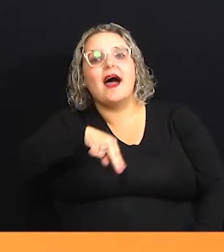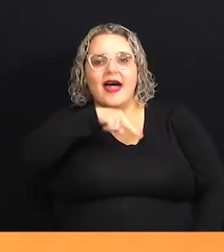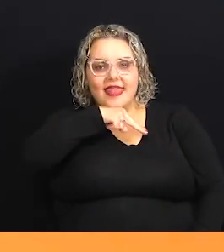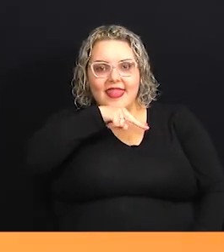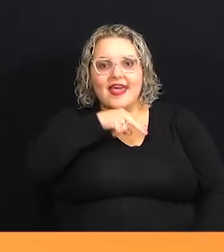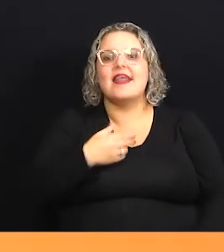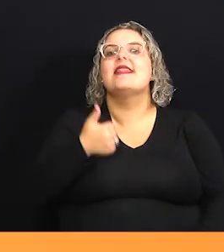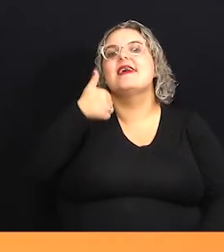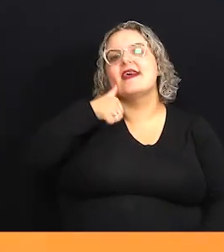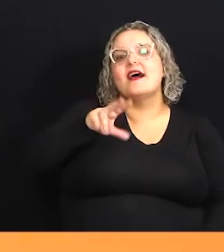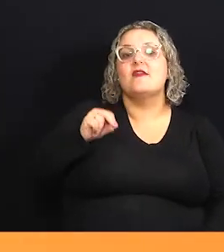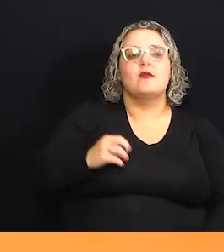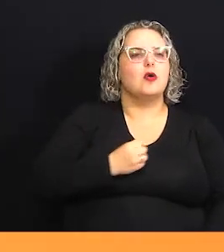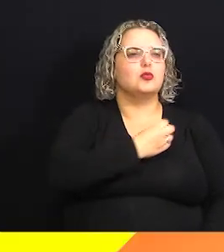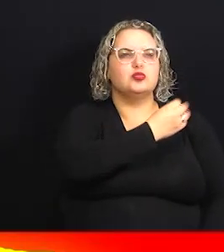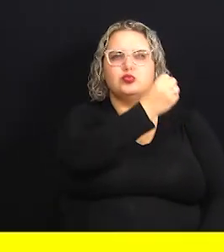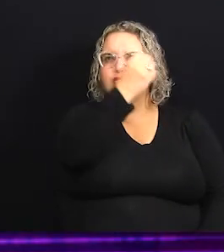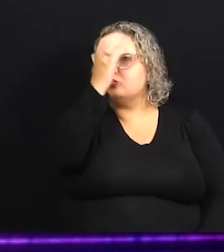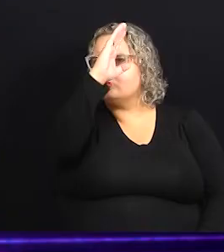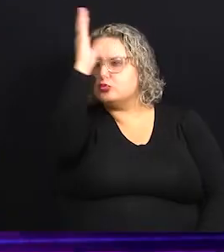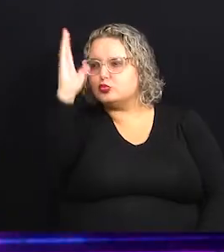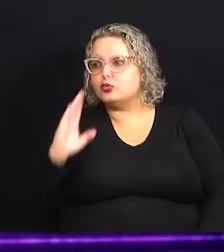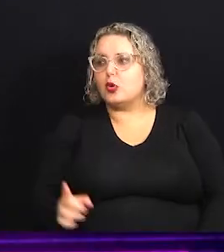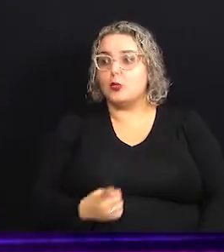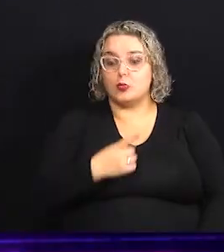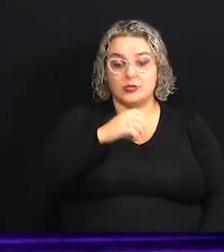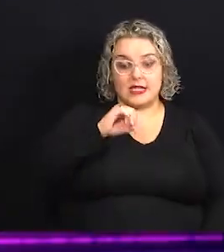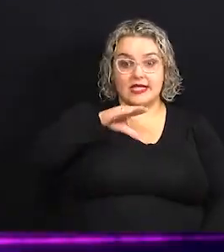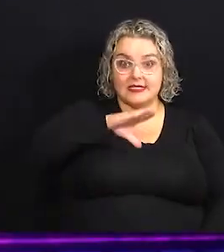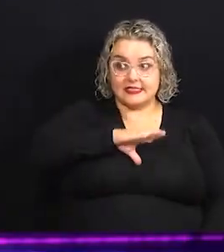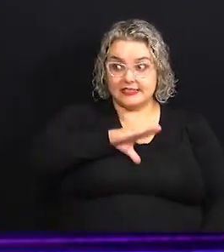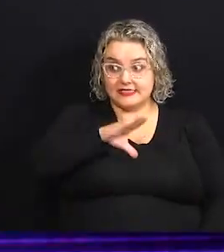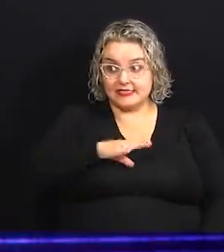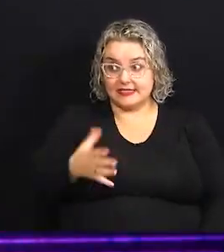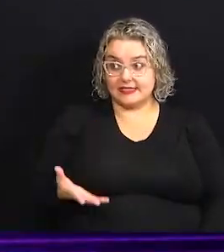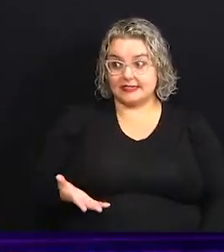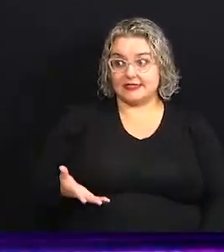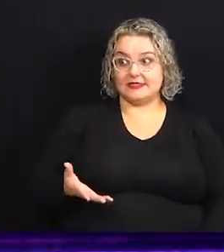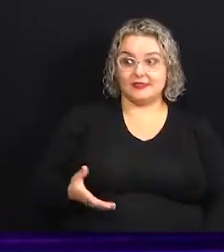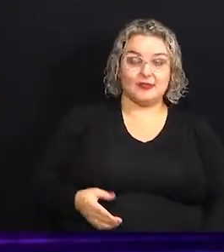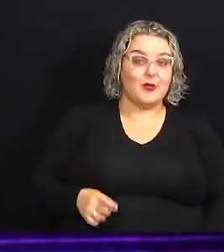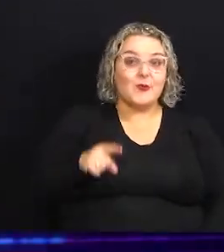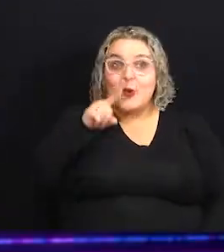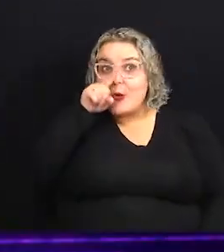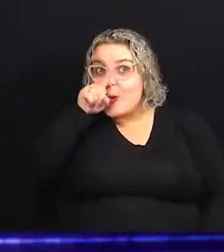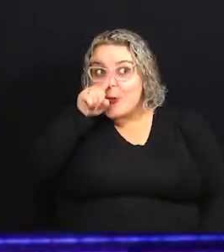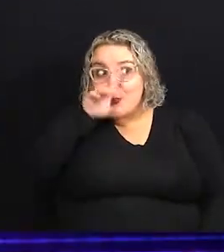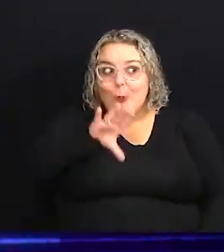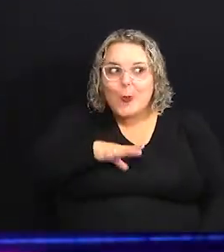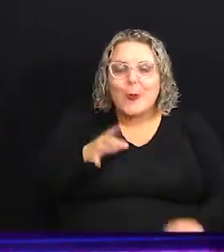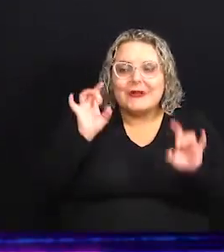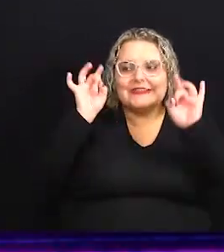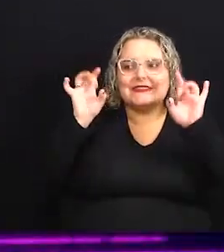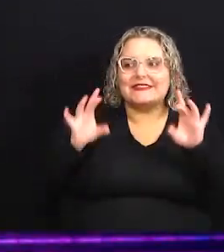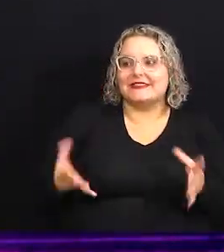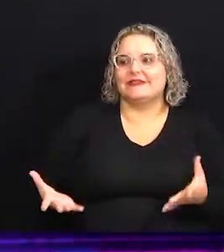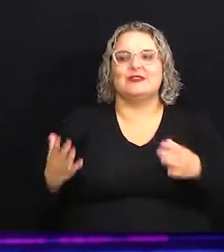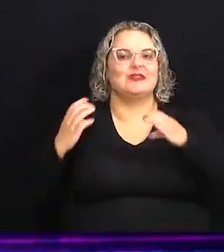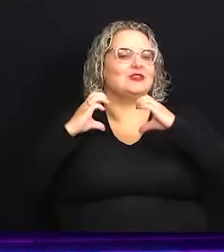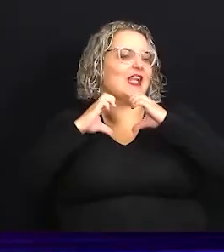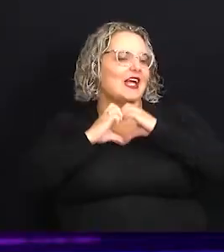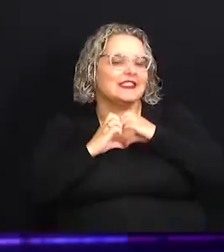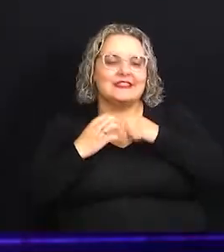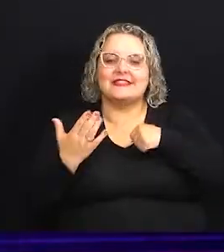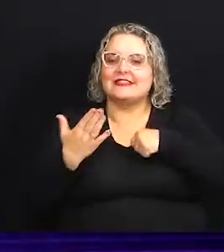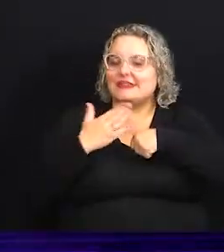todas as regiões brasileiras. Elas viajam por 10 cidades. E é uma aventura muito especial, cercada de